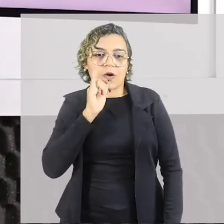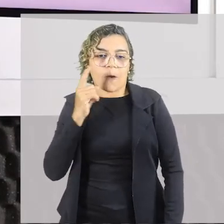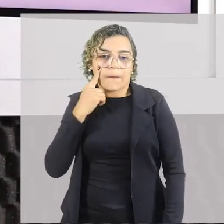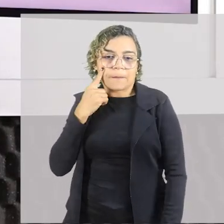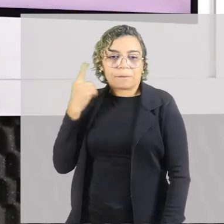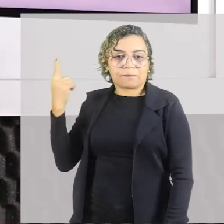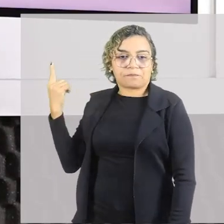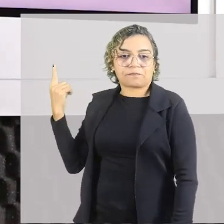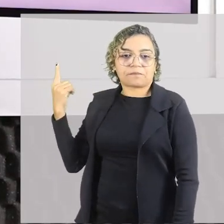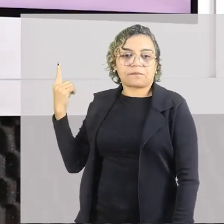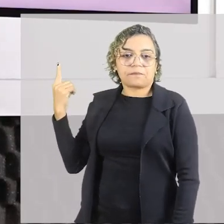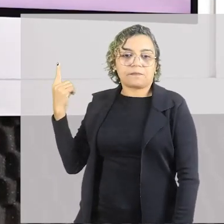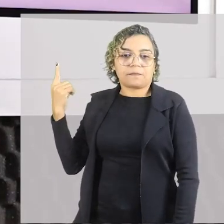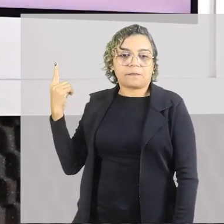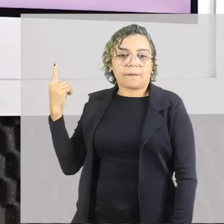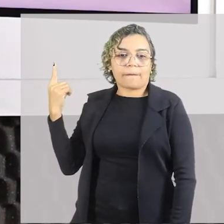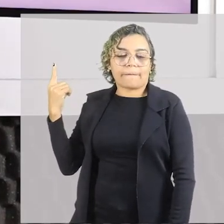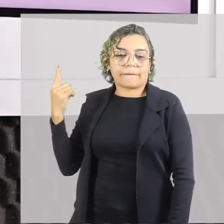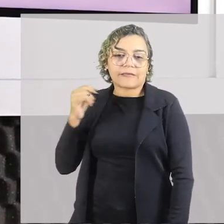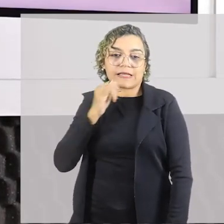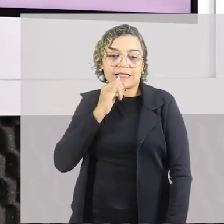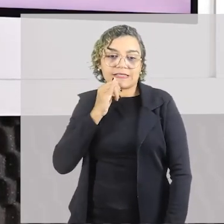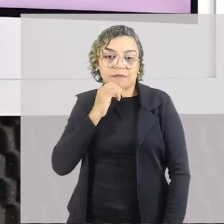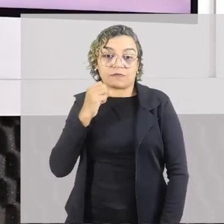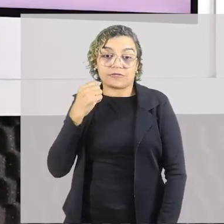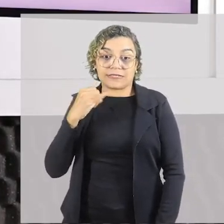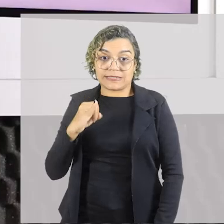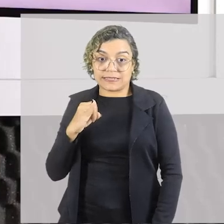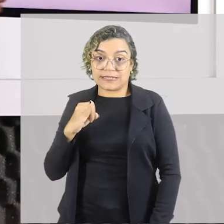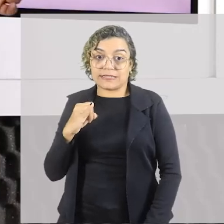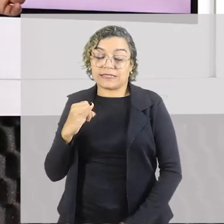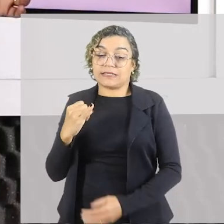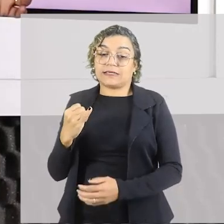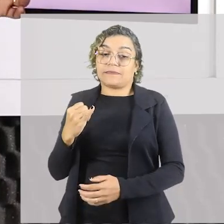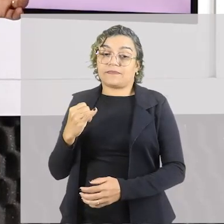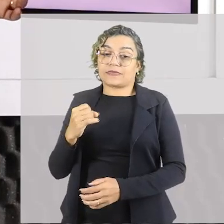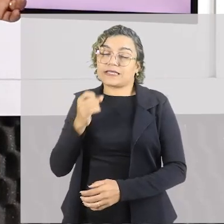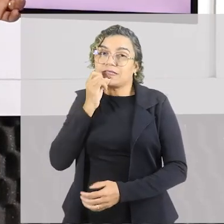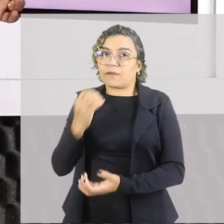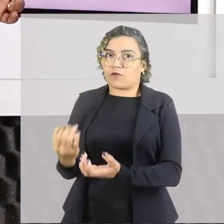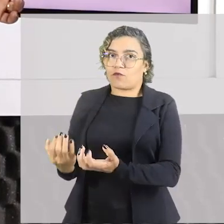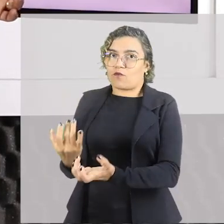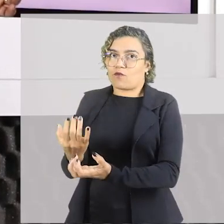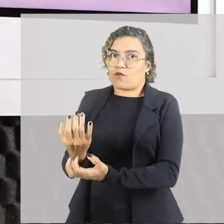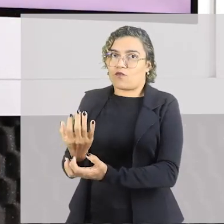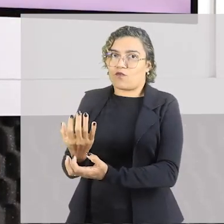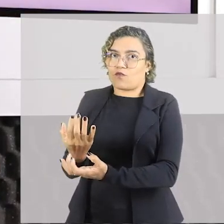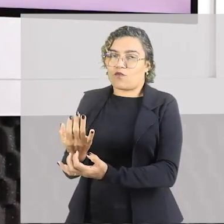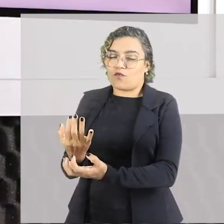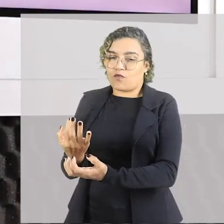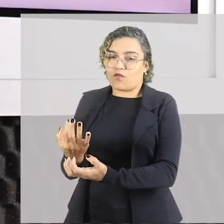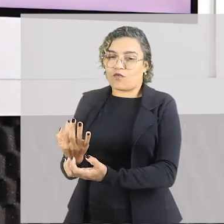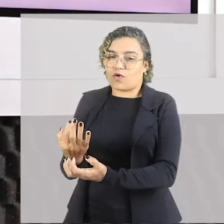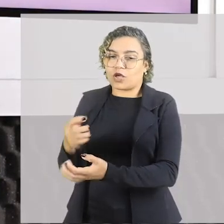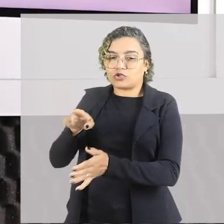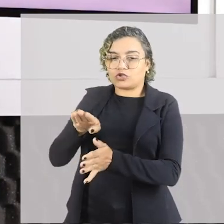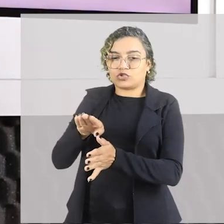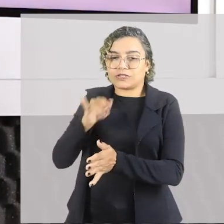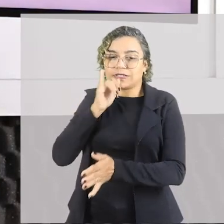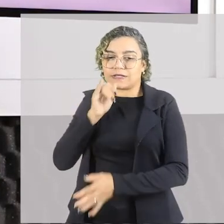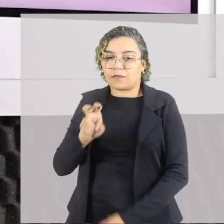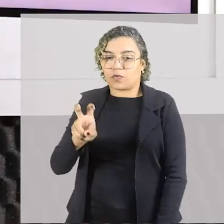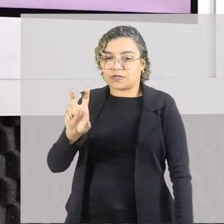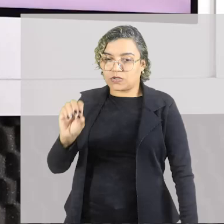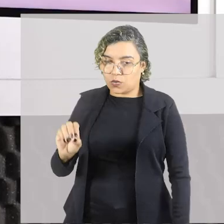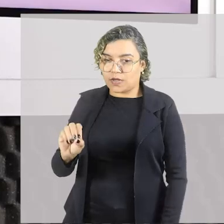pressão de vapor, que era 18, é 90. Quando eu chego a 100 graus Celsius, a minha pressão de vapor é de